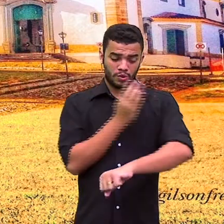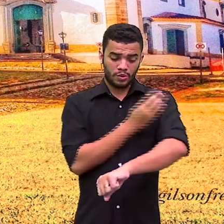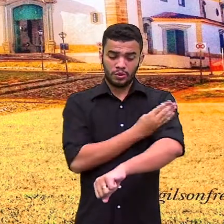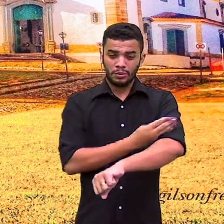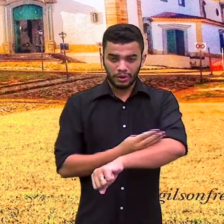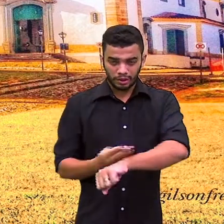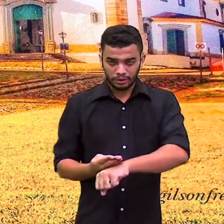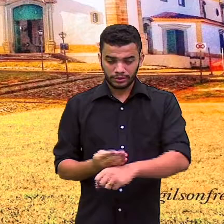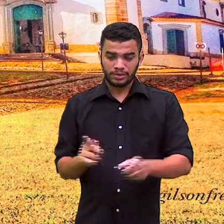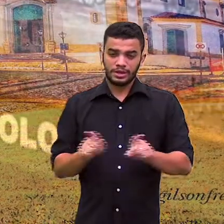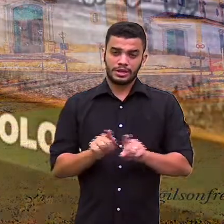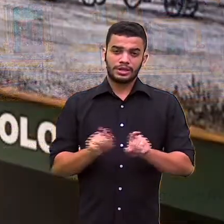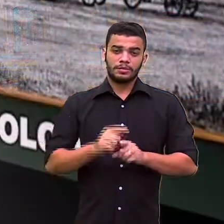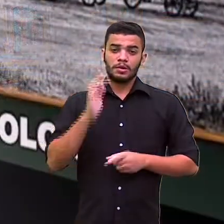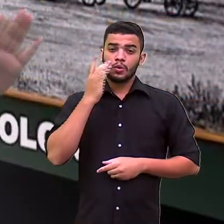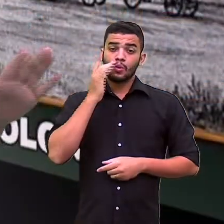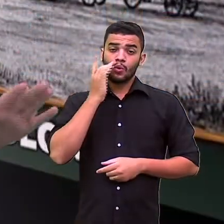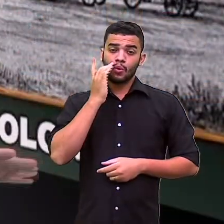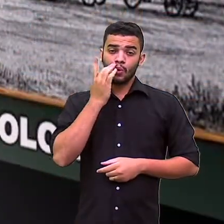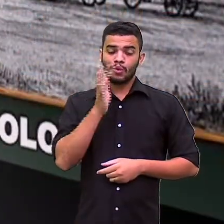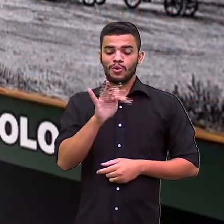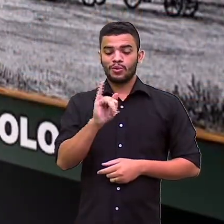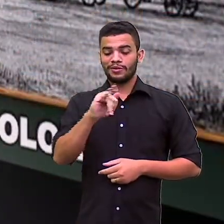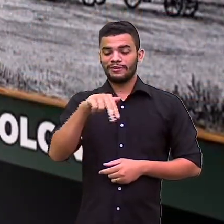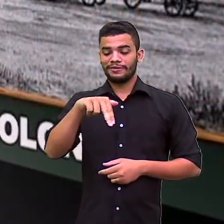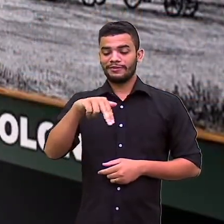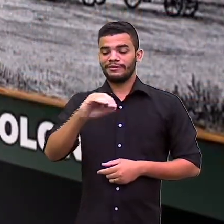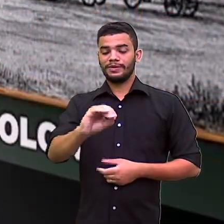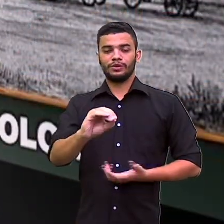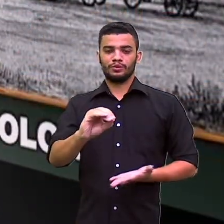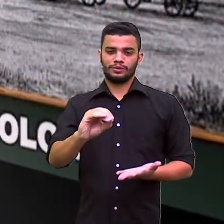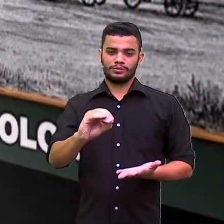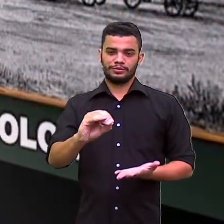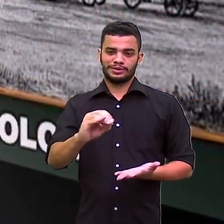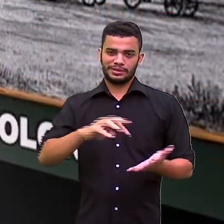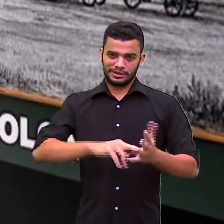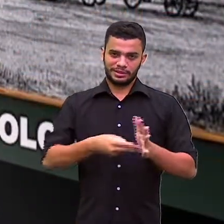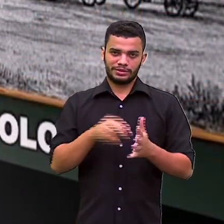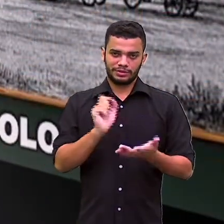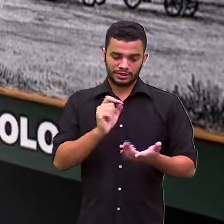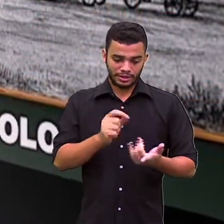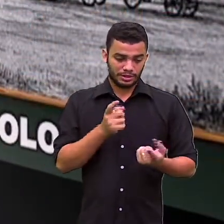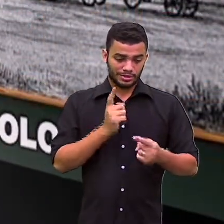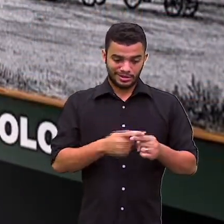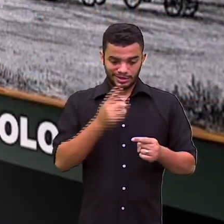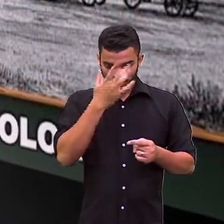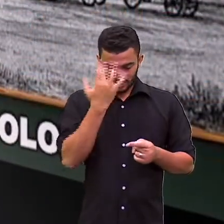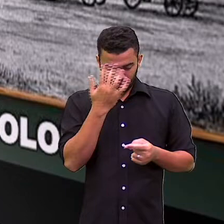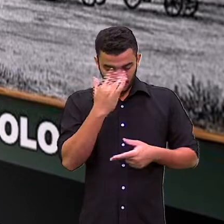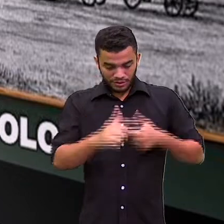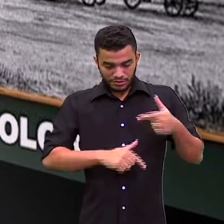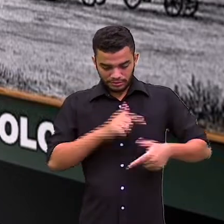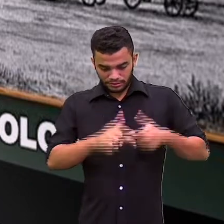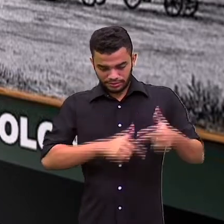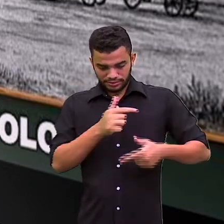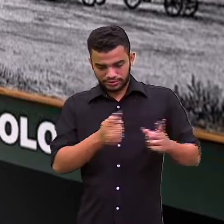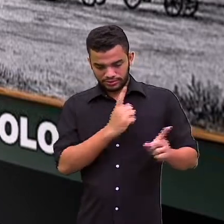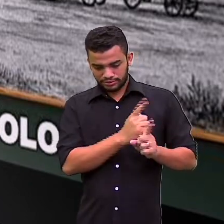mineradora. Muitos centros urbanos do atual estado de Minas Gerais, como